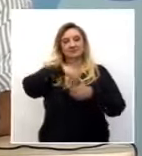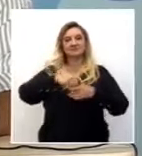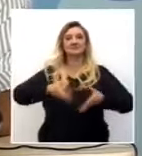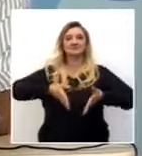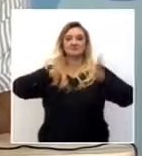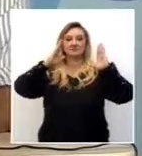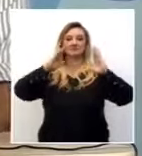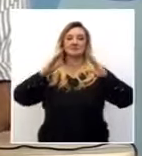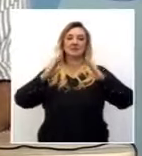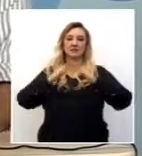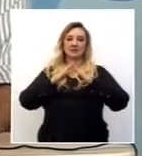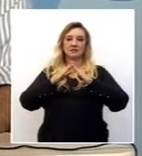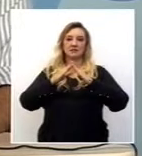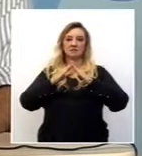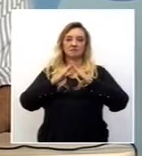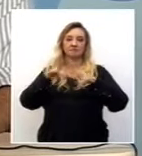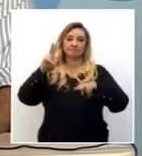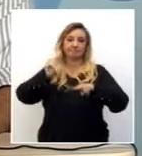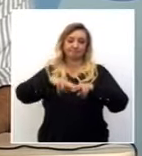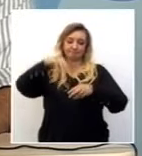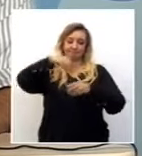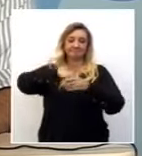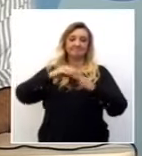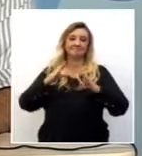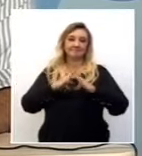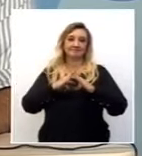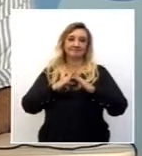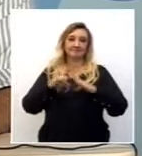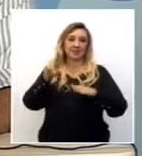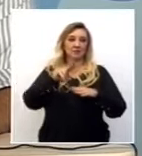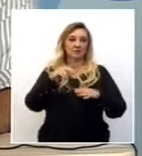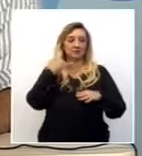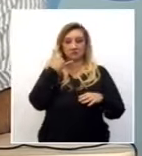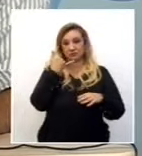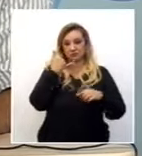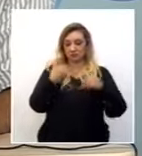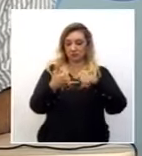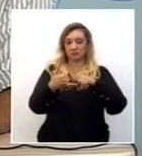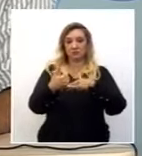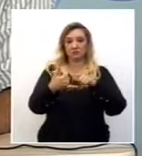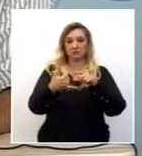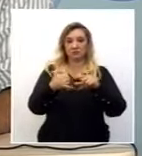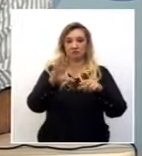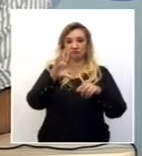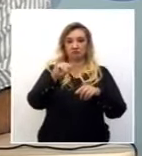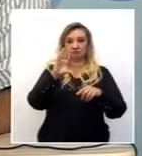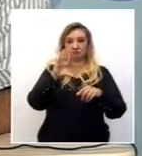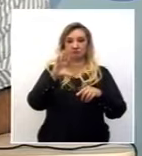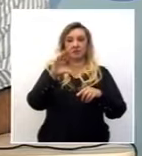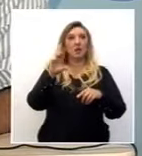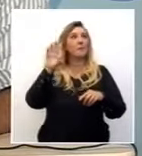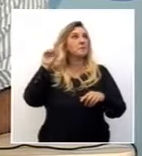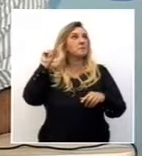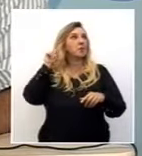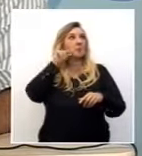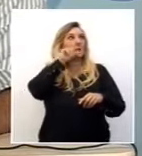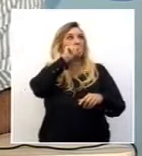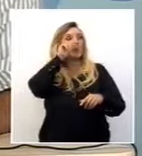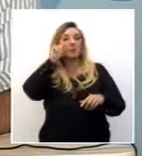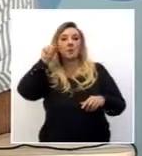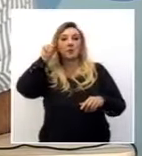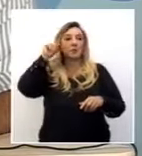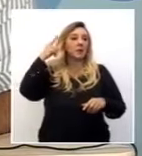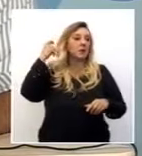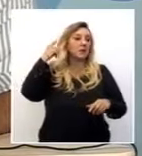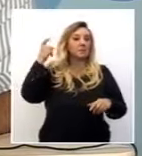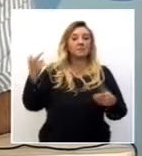suas casas, no seu confinamento, nesse momento, estão usando o celular para poder registrar o pio dos pássaros, para poder